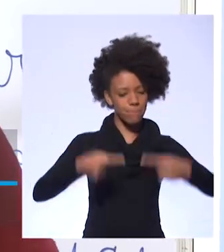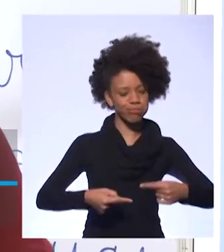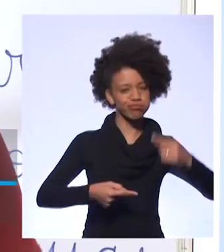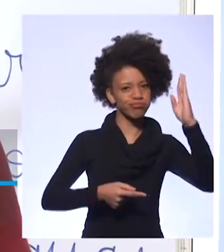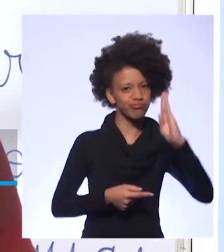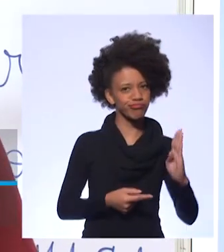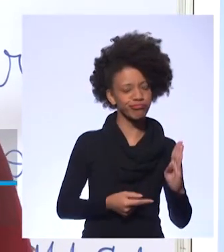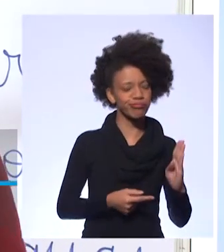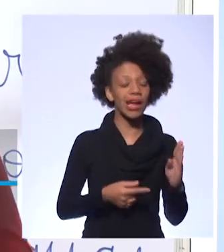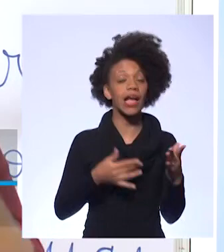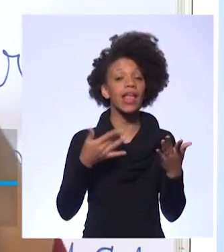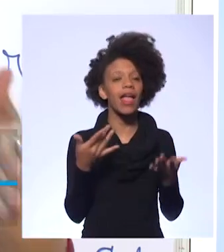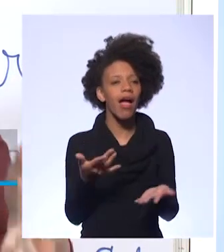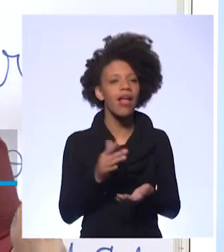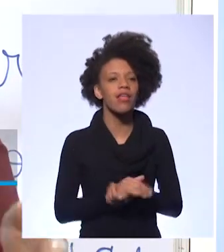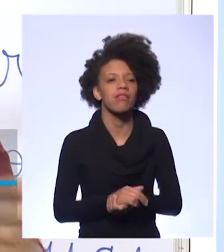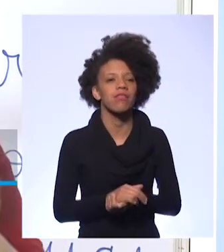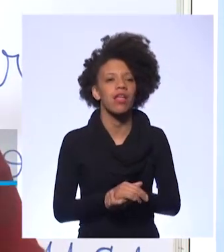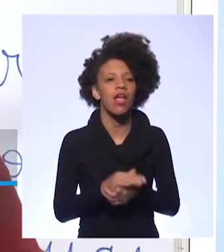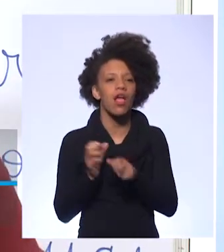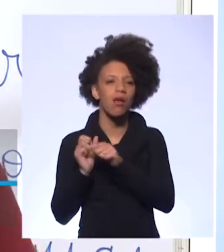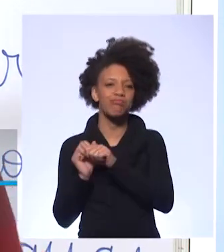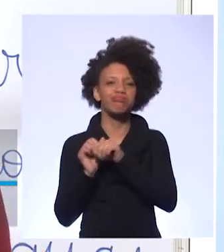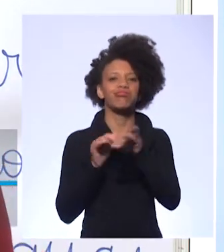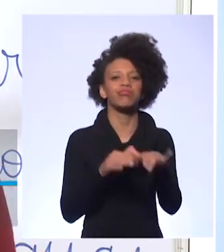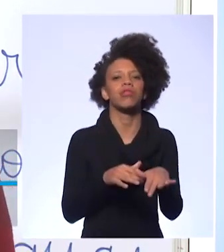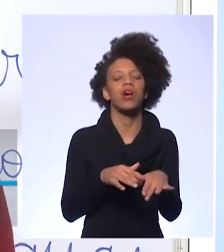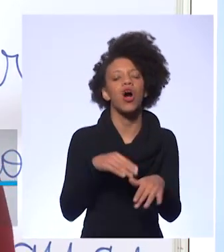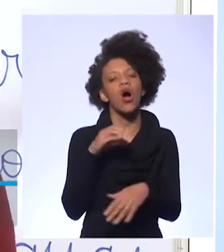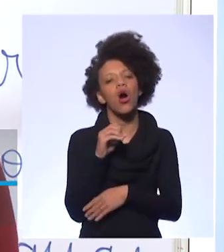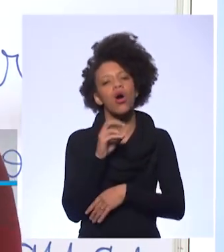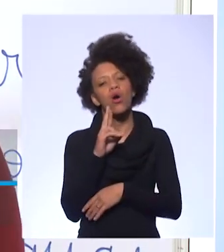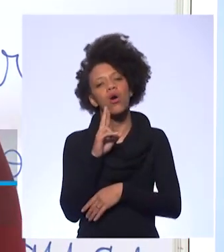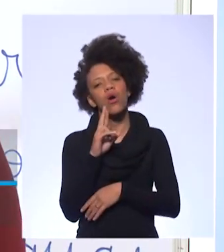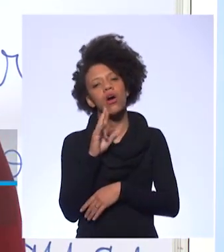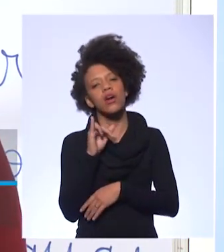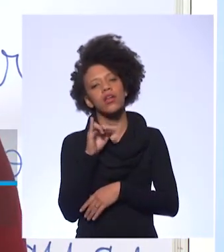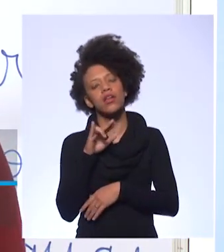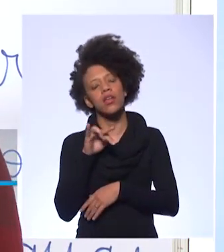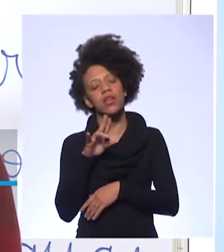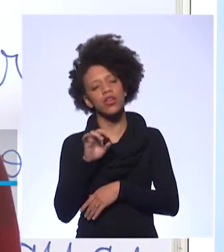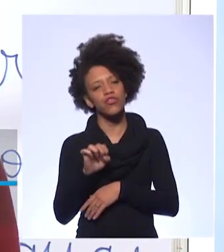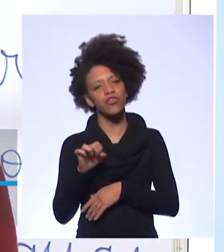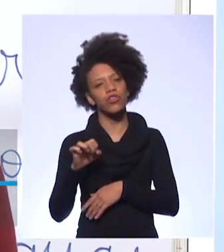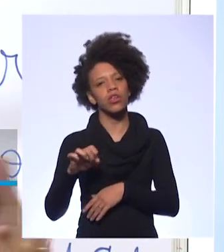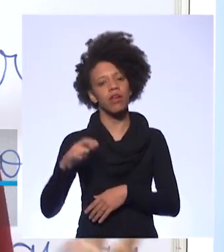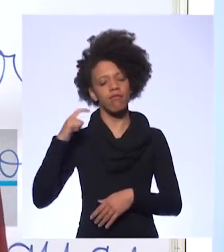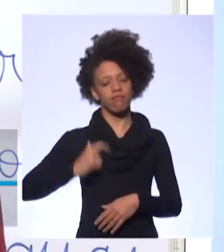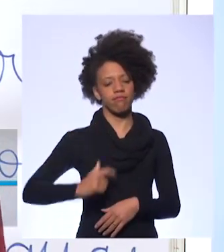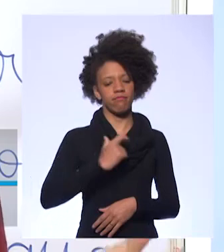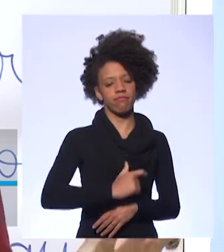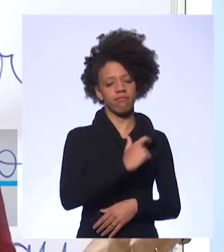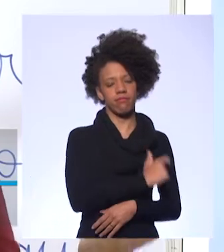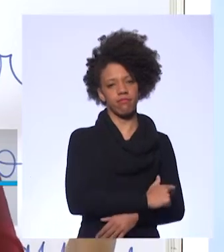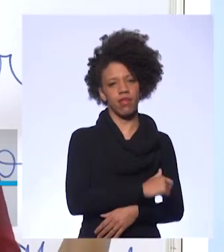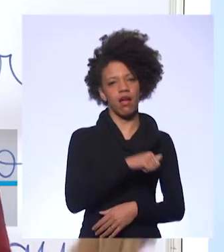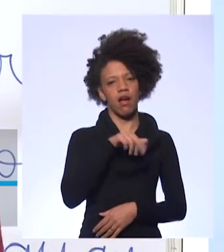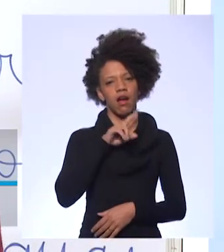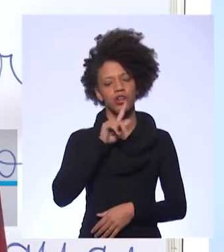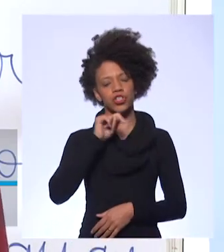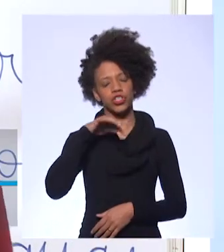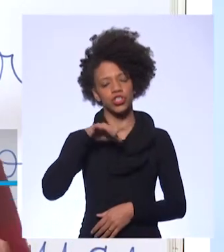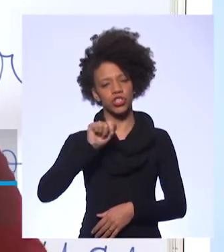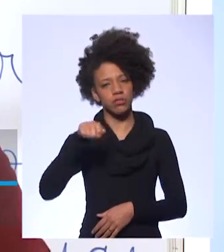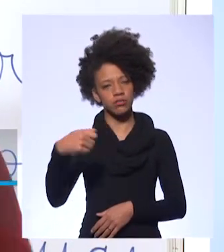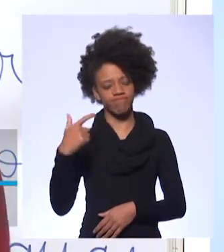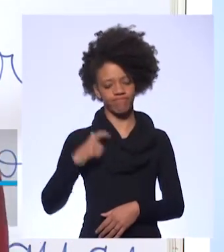aí não satisfeito eles invadem Corrientes na Argentina feito isso eles ganham mais